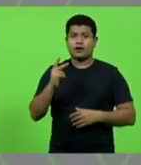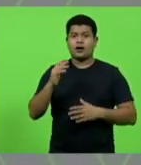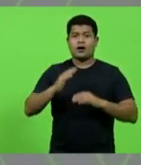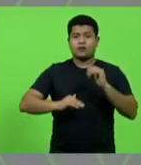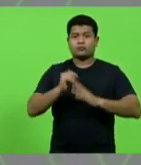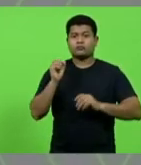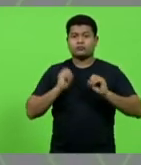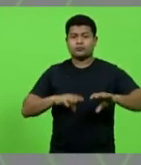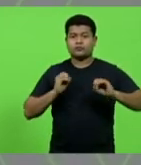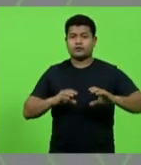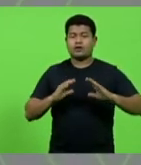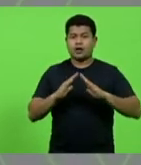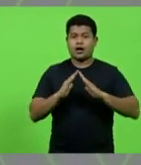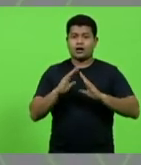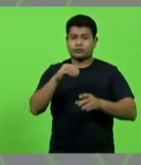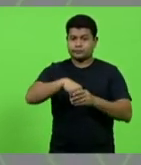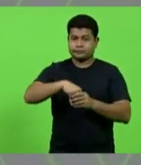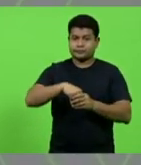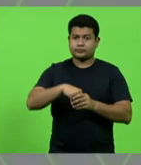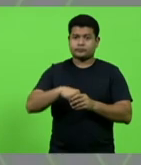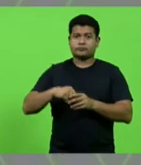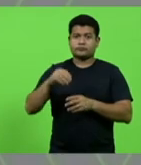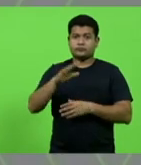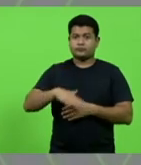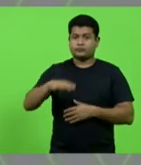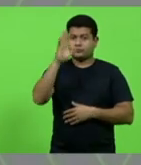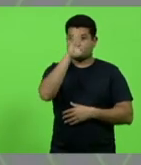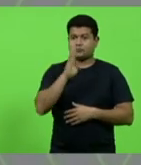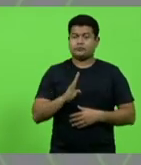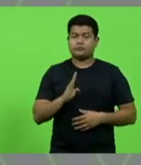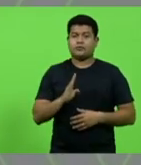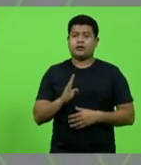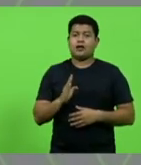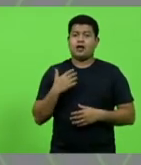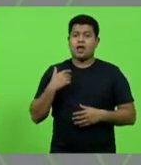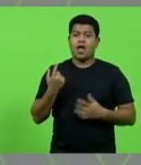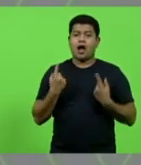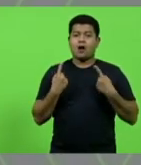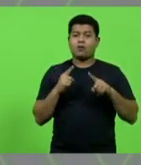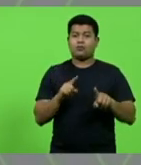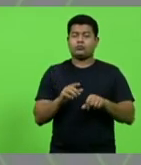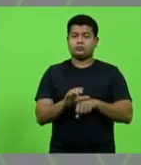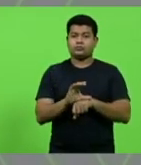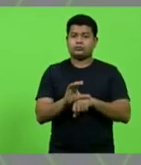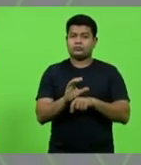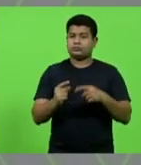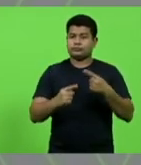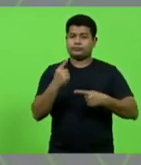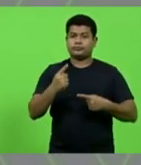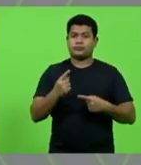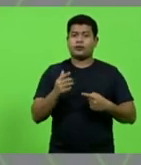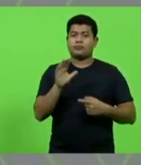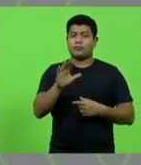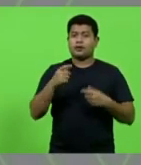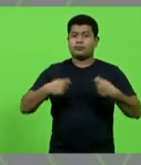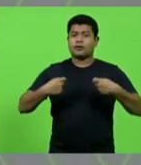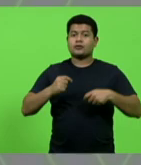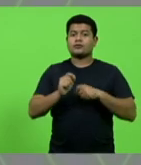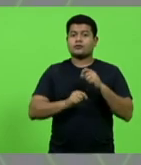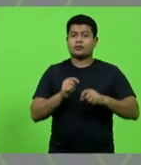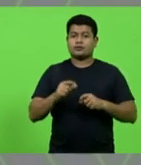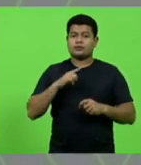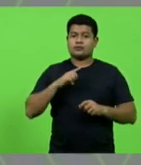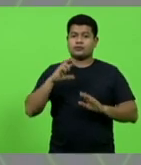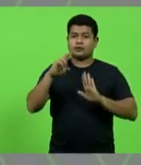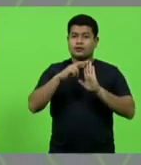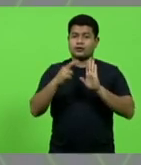território nacional, embora não seja por ela mesma contrária ao texto constitucional, deve ser precedida de regulamentação por lei